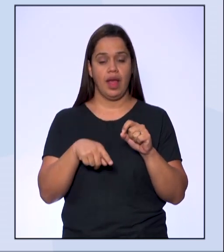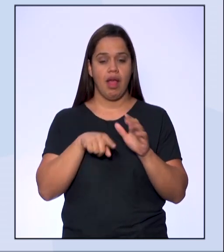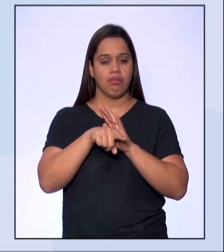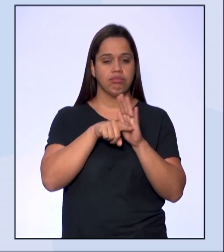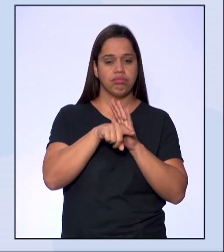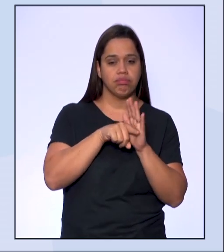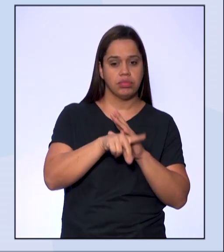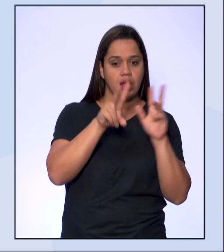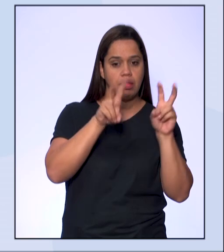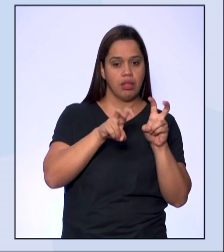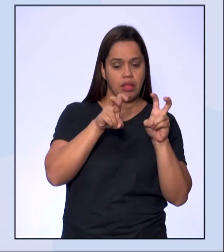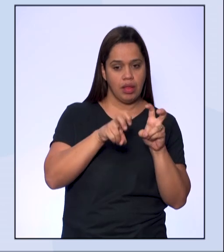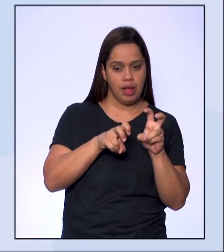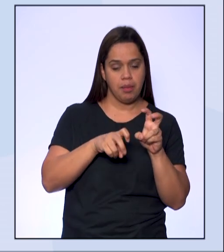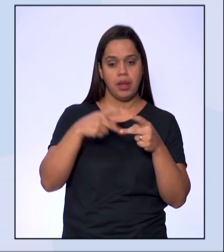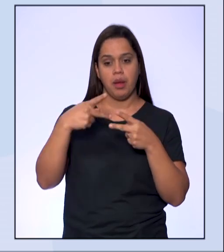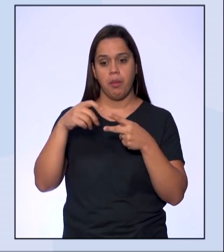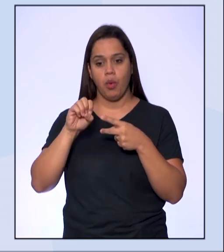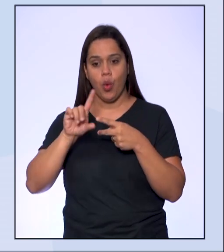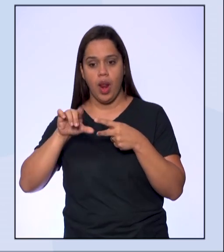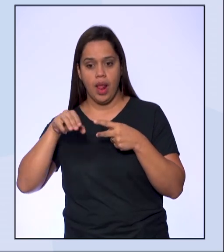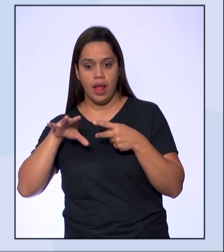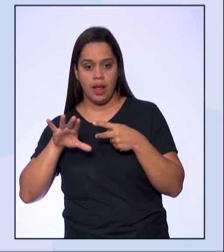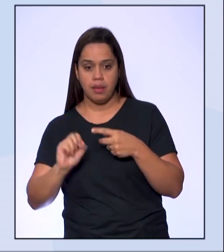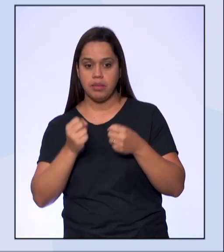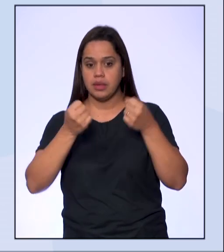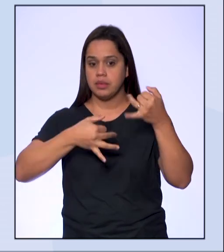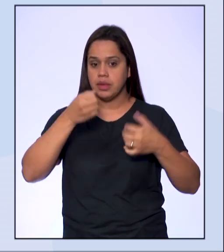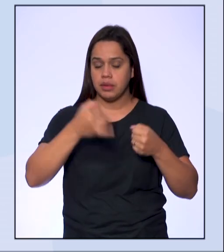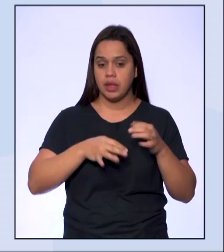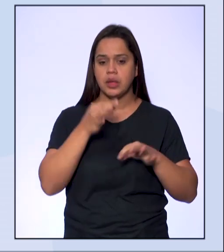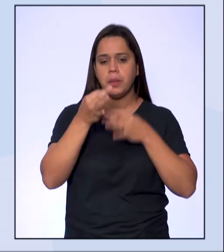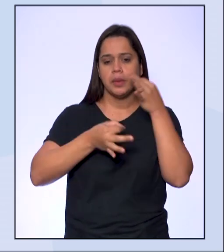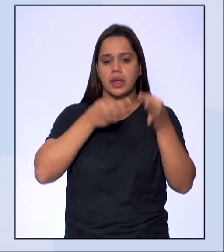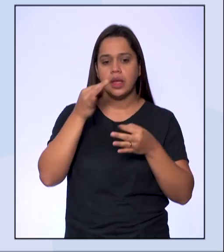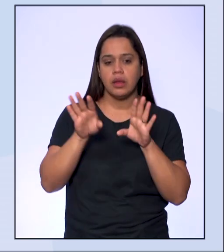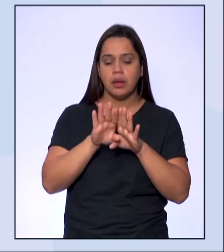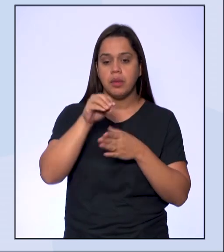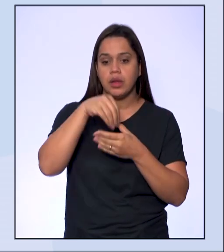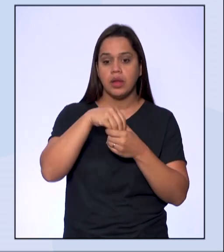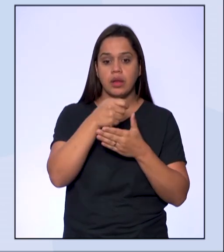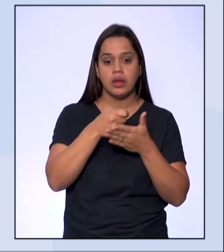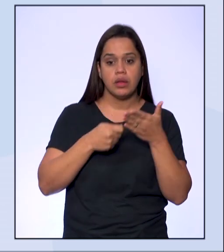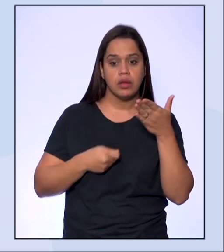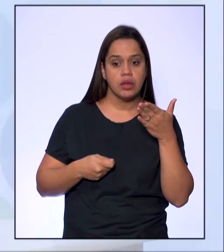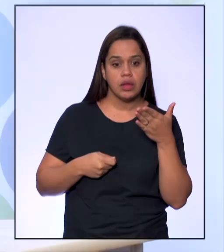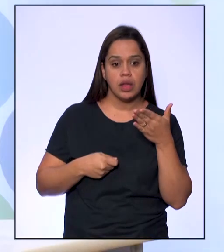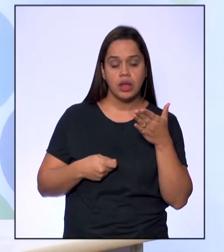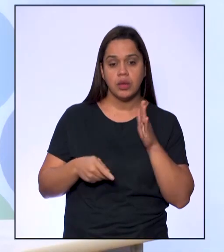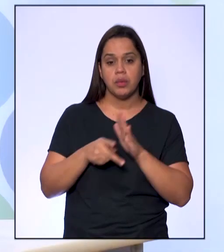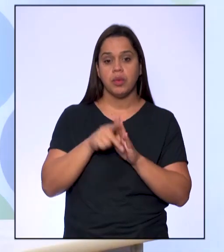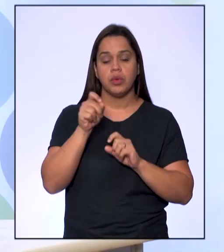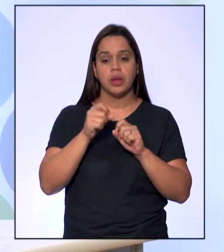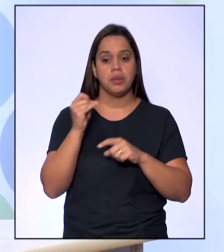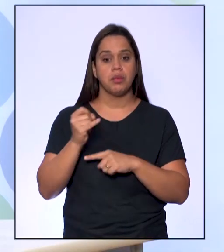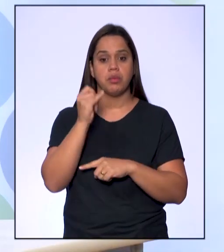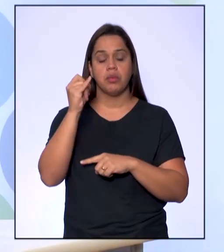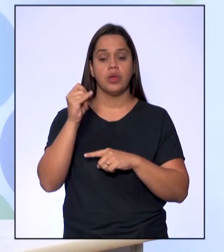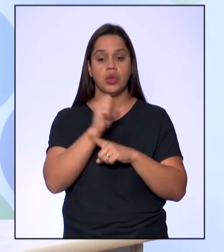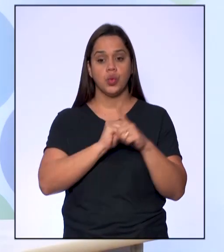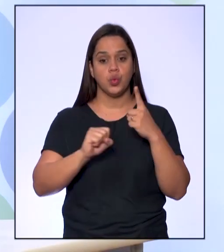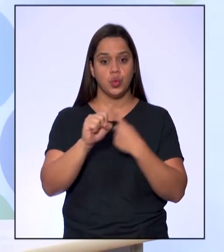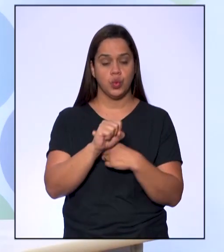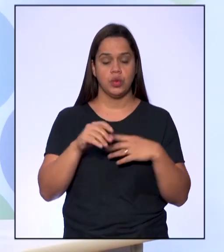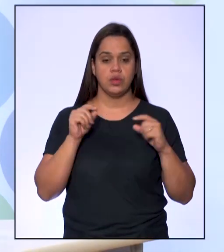analisar o tema, a questão polêmica, as explicações e os argumentos em textos de relevância social. Eu